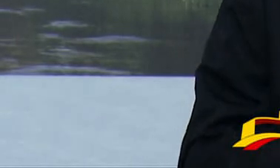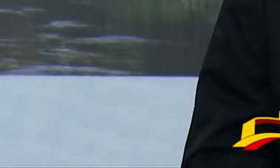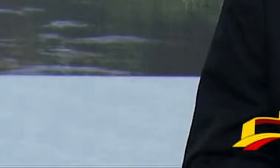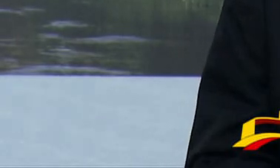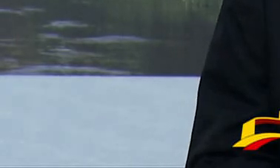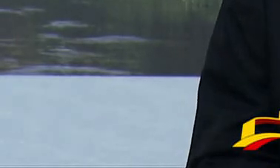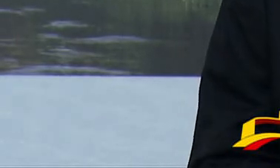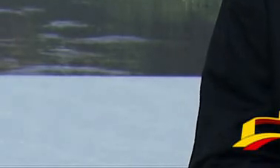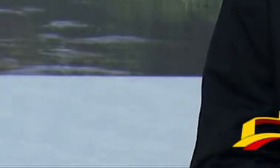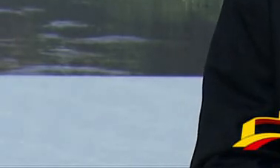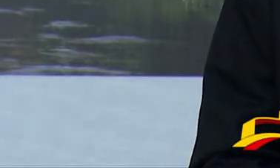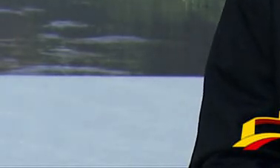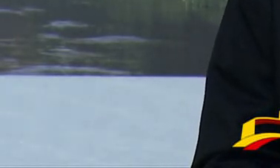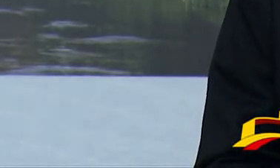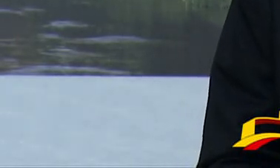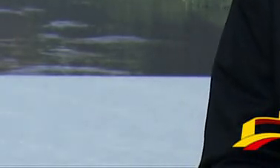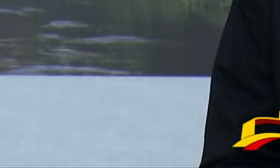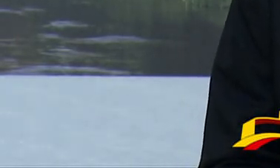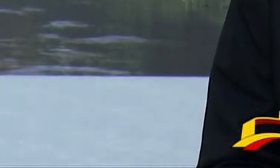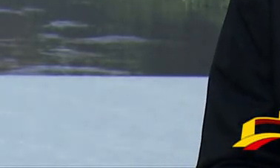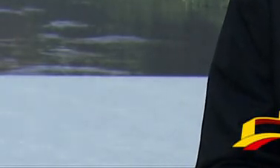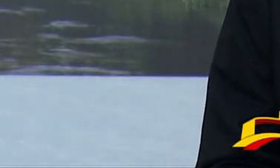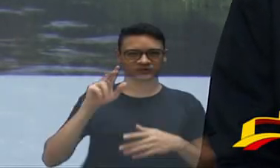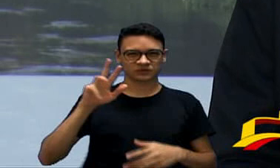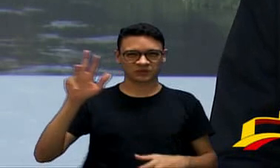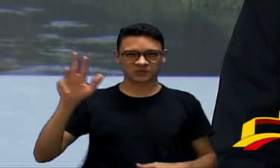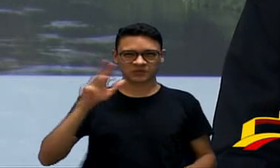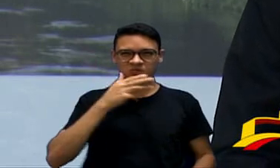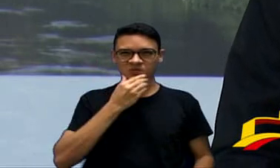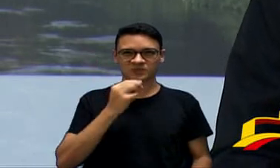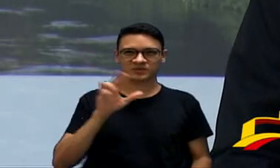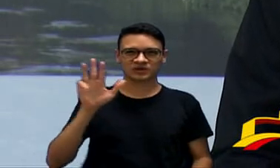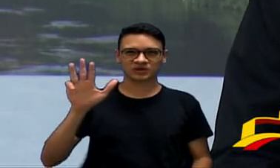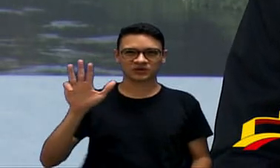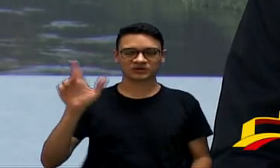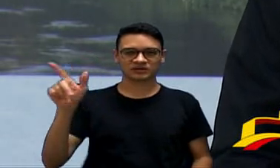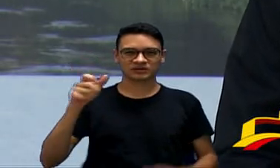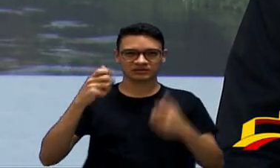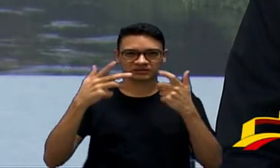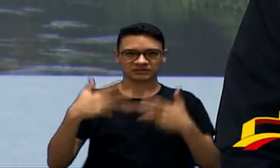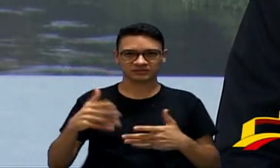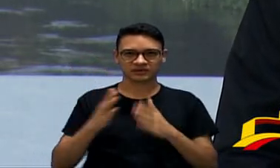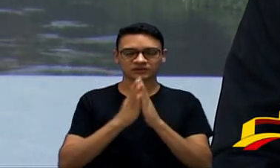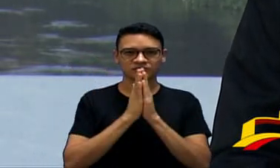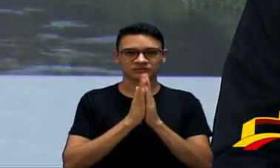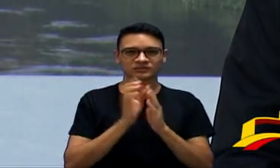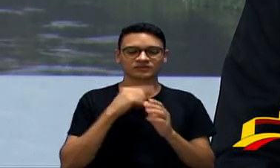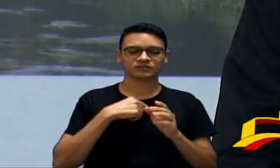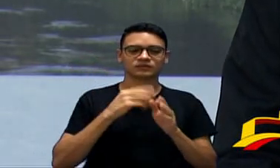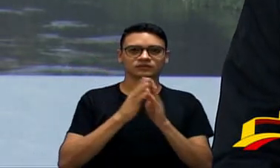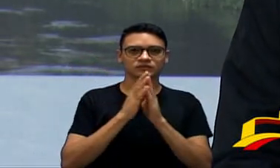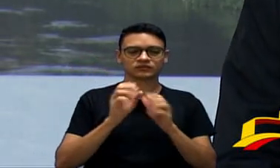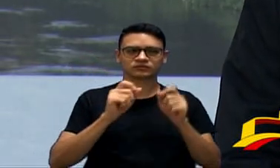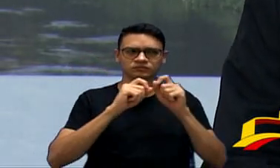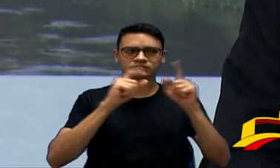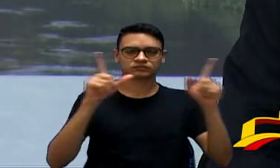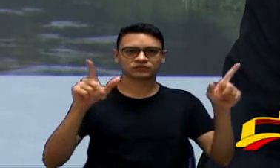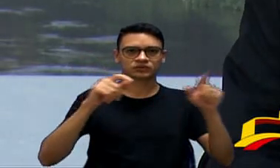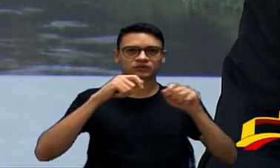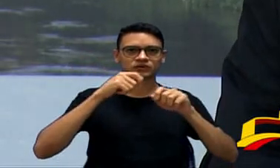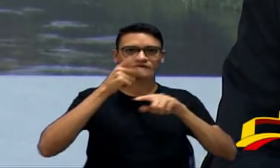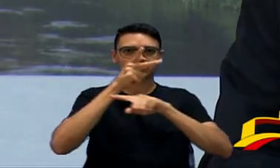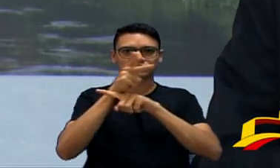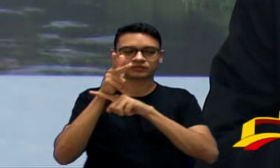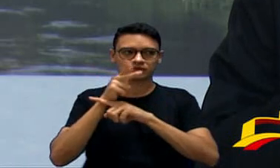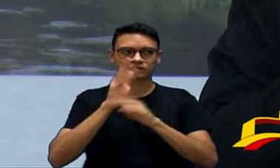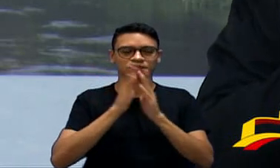antes de falar sobre a fala do presidente Lula, eu queria só pedir que solte um pequeno vídeo, rapidinho,